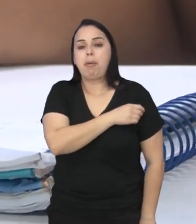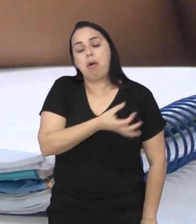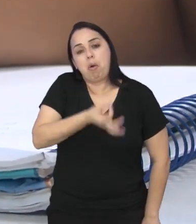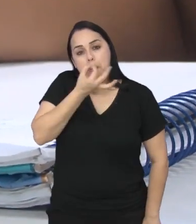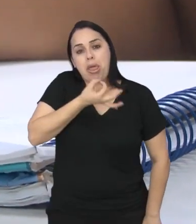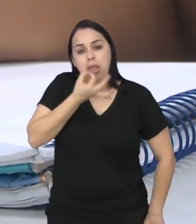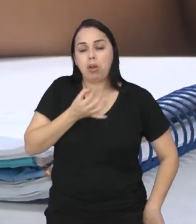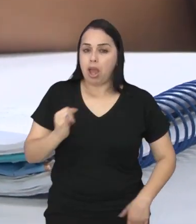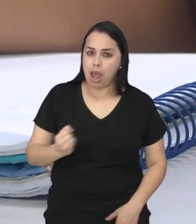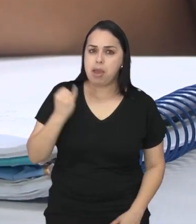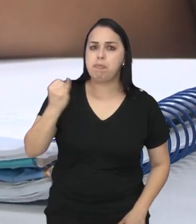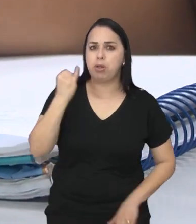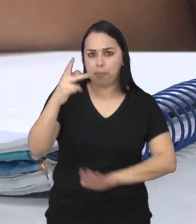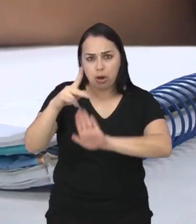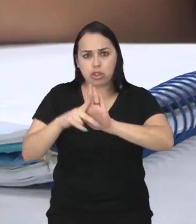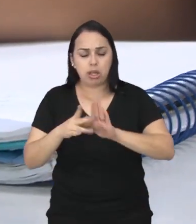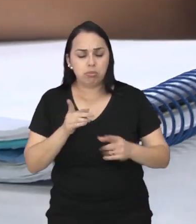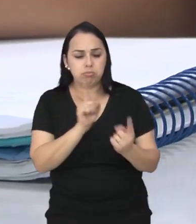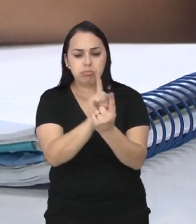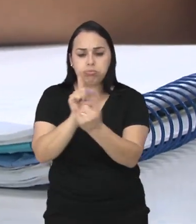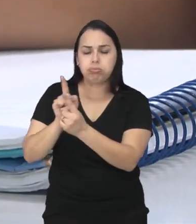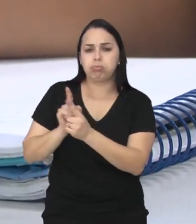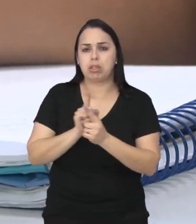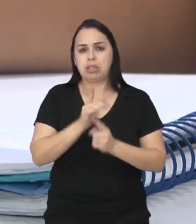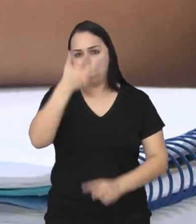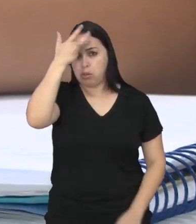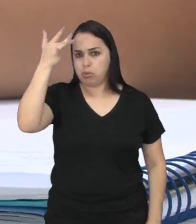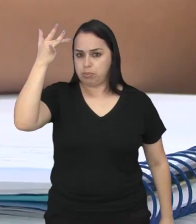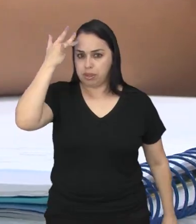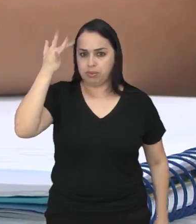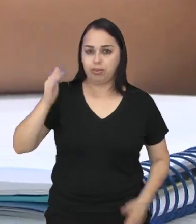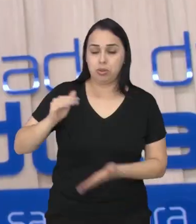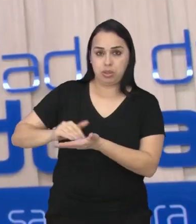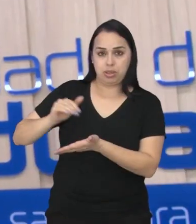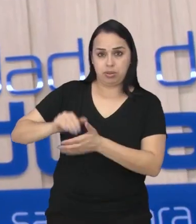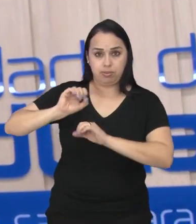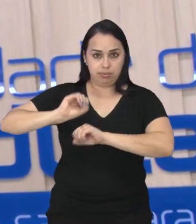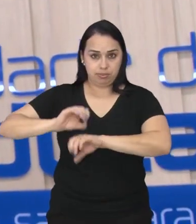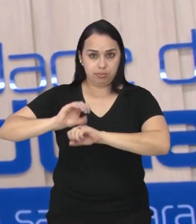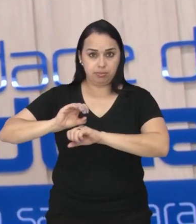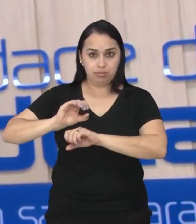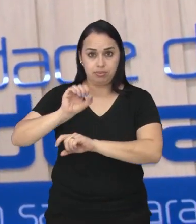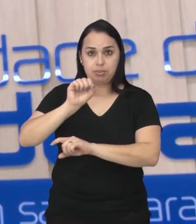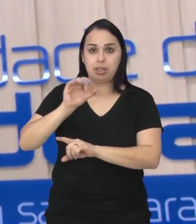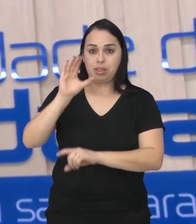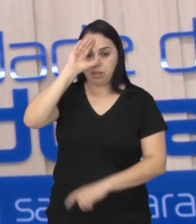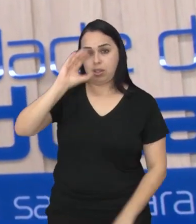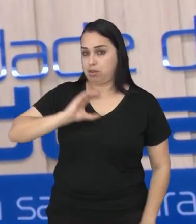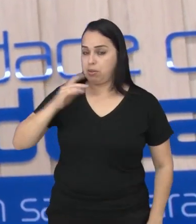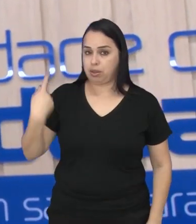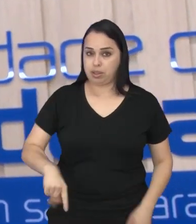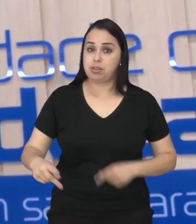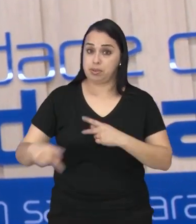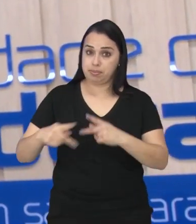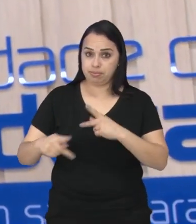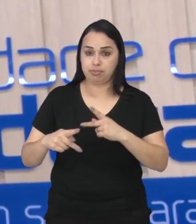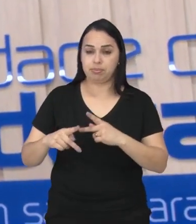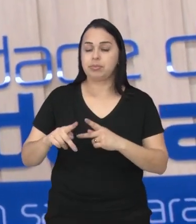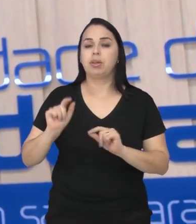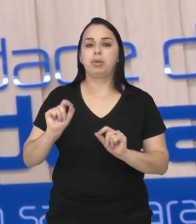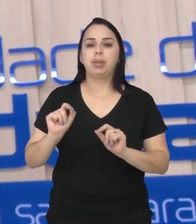consideram importante que a escola tenha projetos de acompanhamento da saúde mental. O secretário de Educação e Cidadania de São